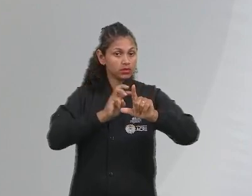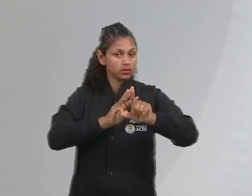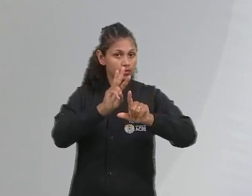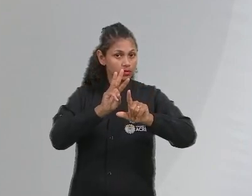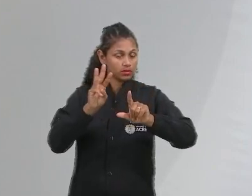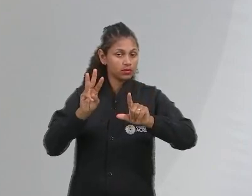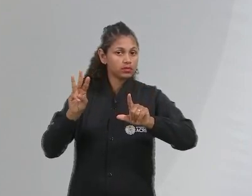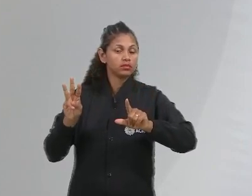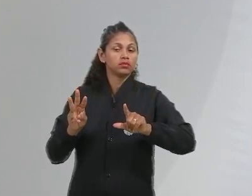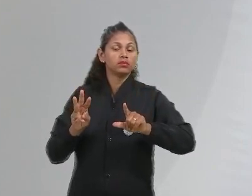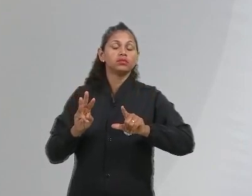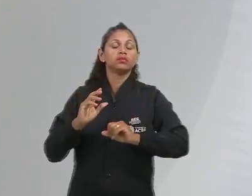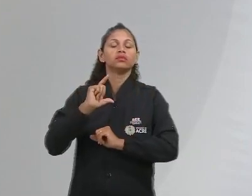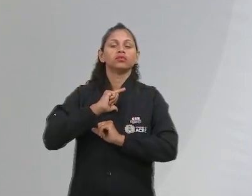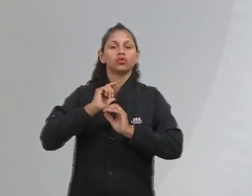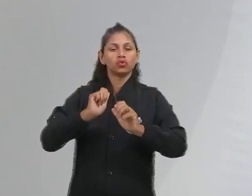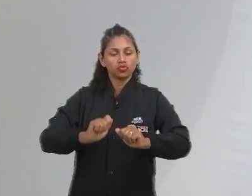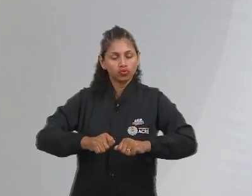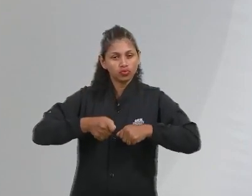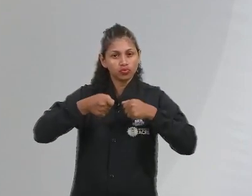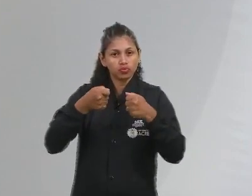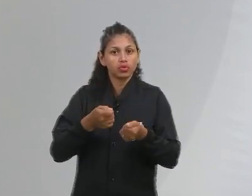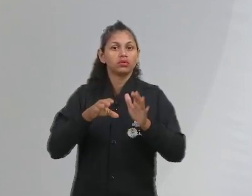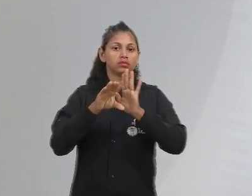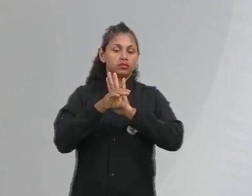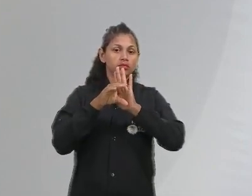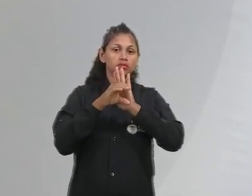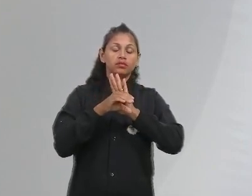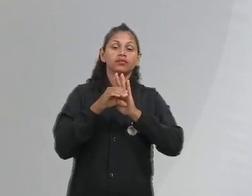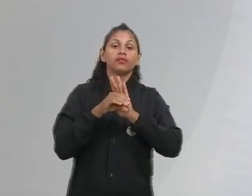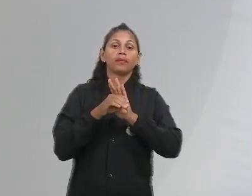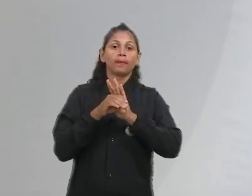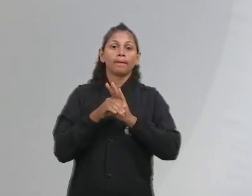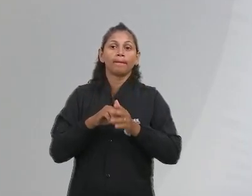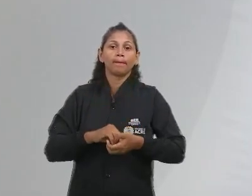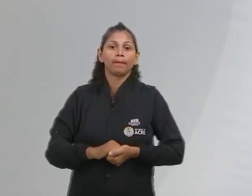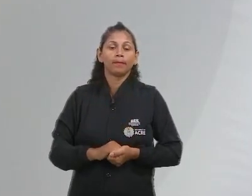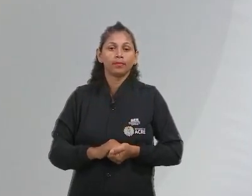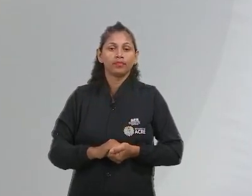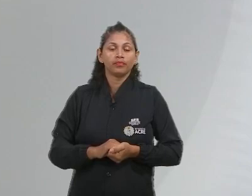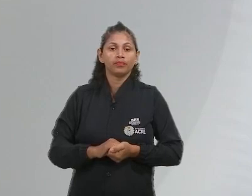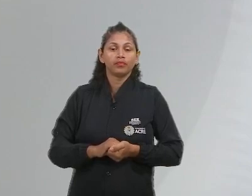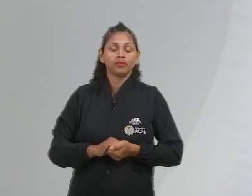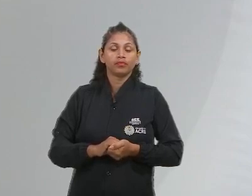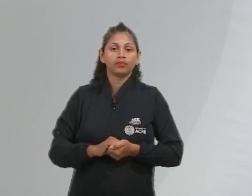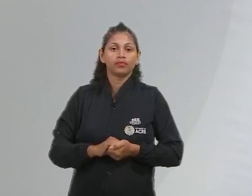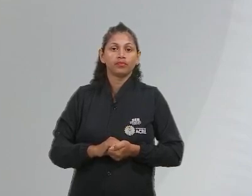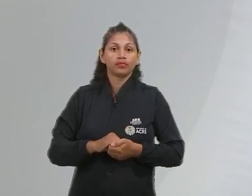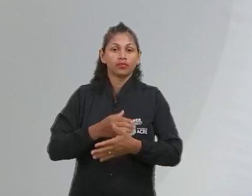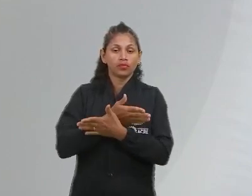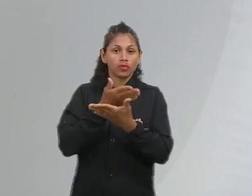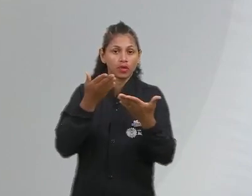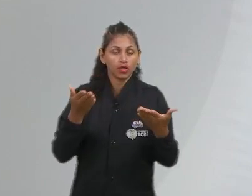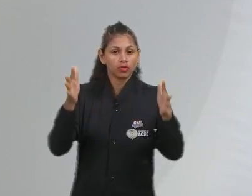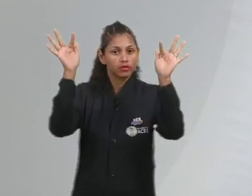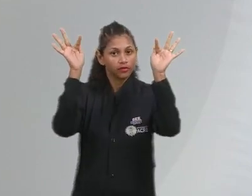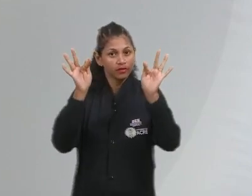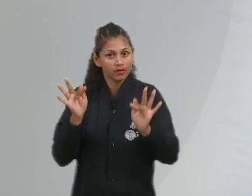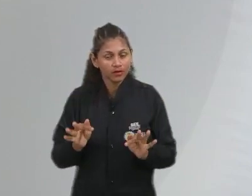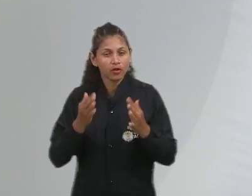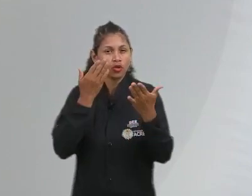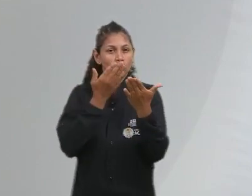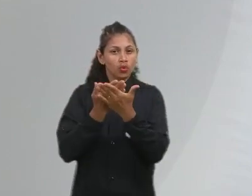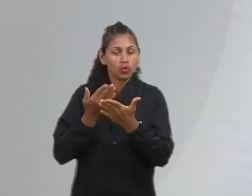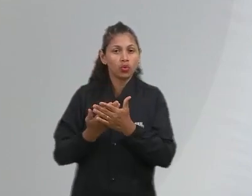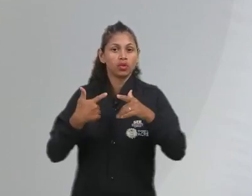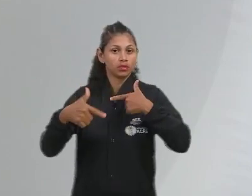a gente possa ter um reforço desses conteúdos e desejo a todos muita felicidade no estudo,